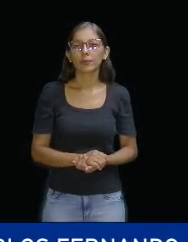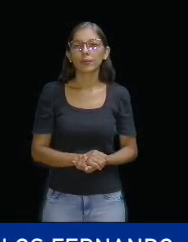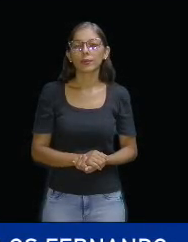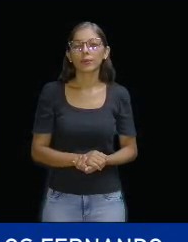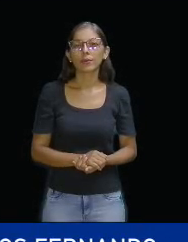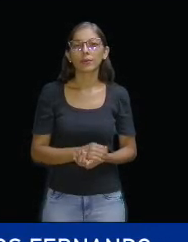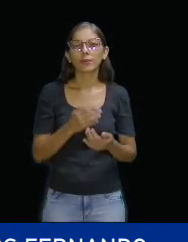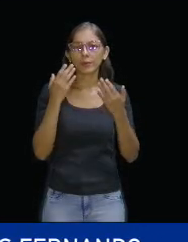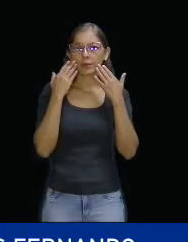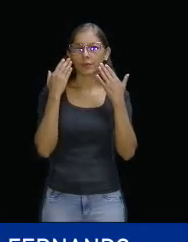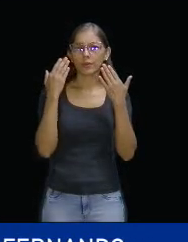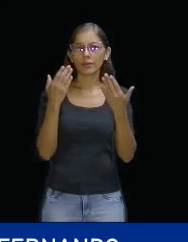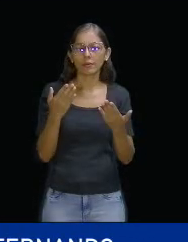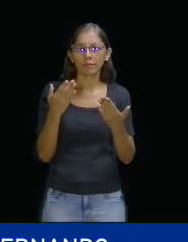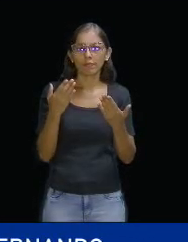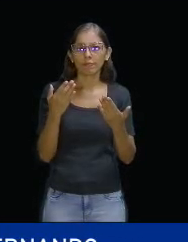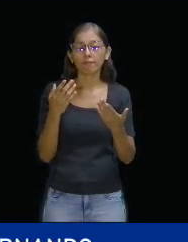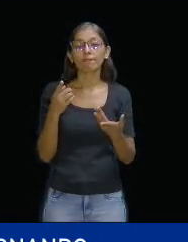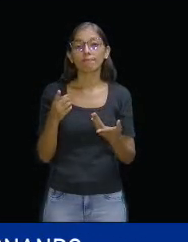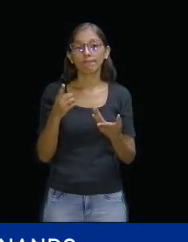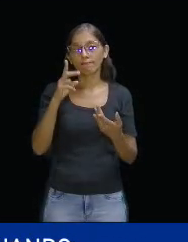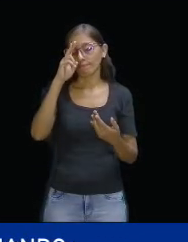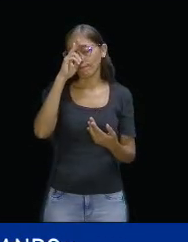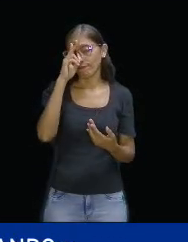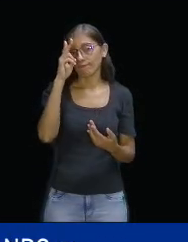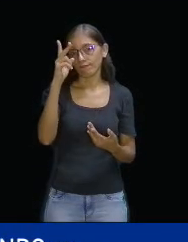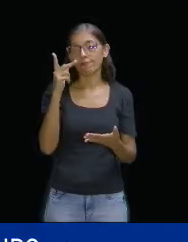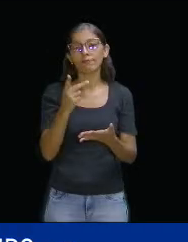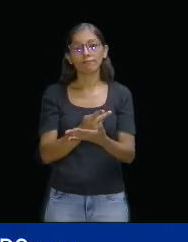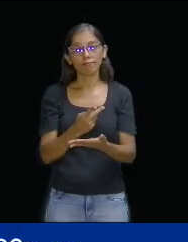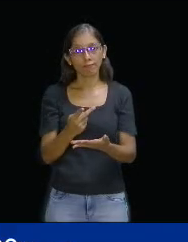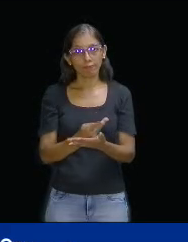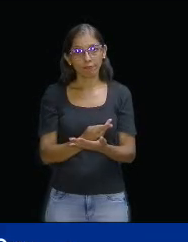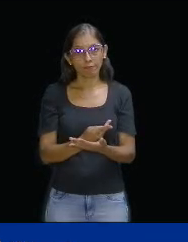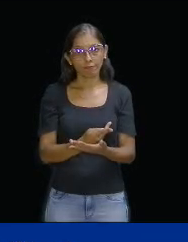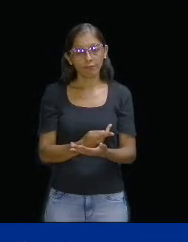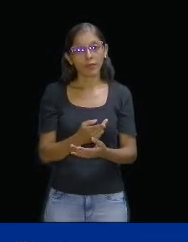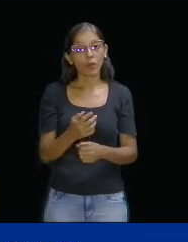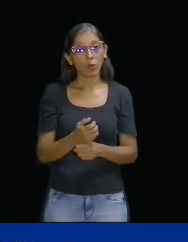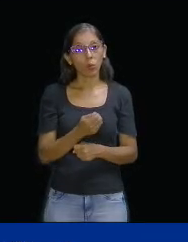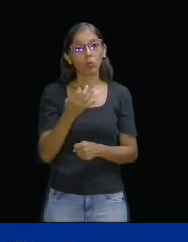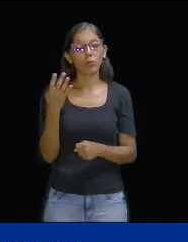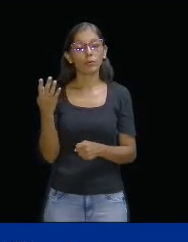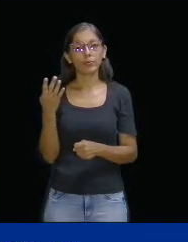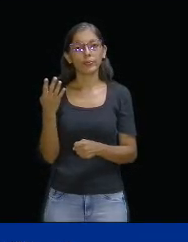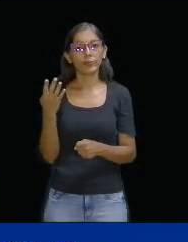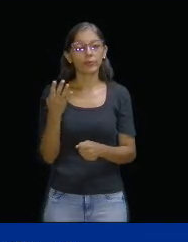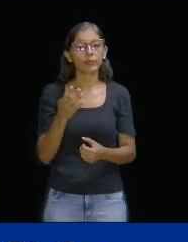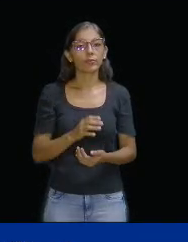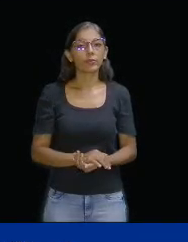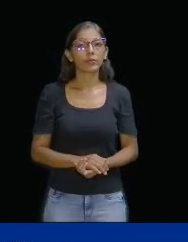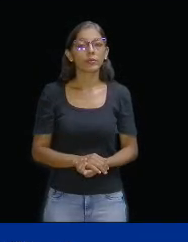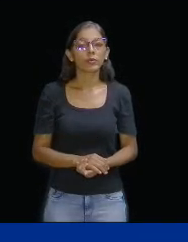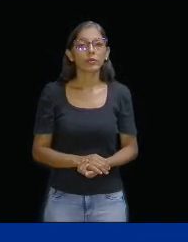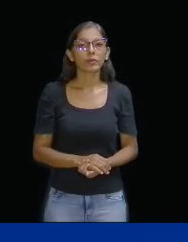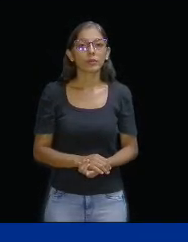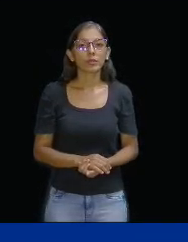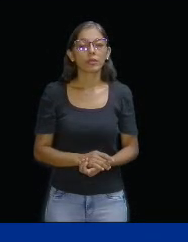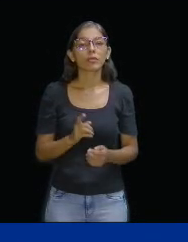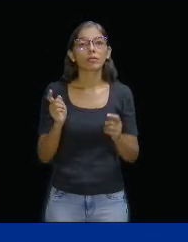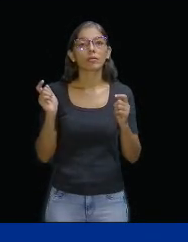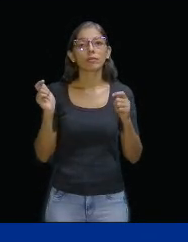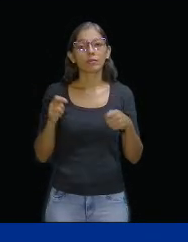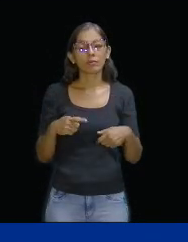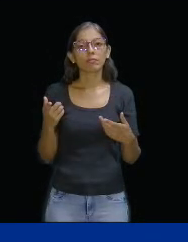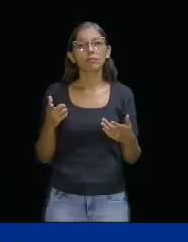ostenta alto grau de reprovabilidade, gravidade qualitativa, bem como que tenha causado relevante impacto